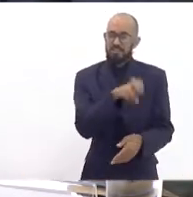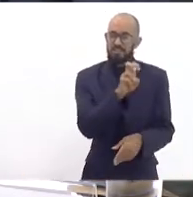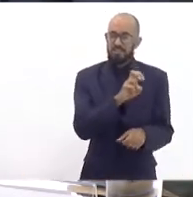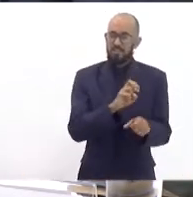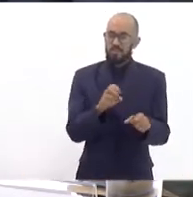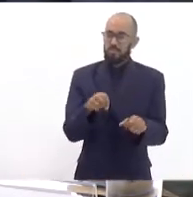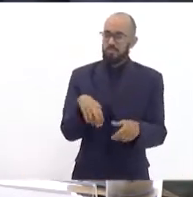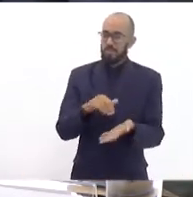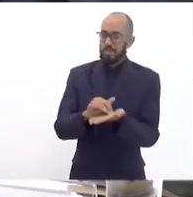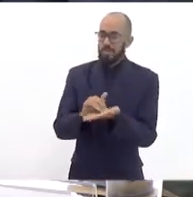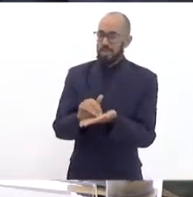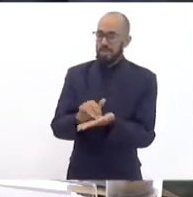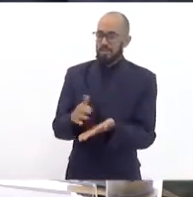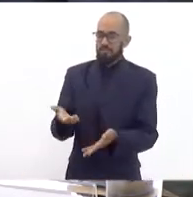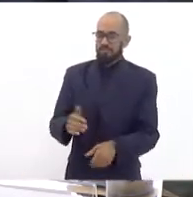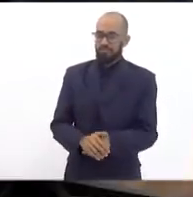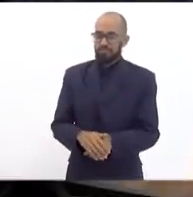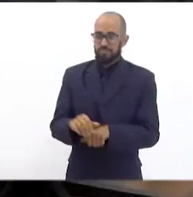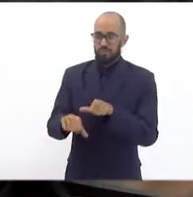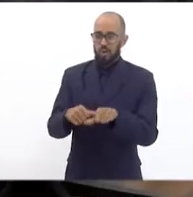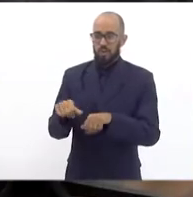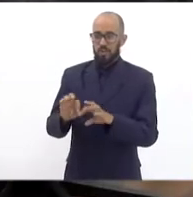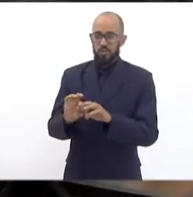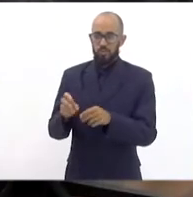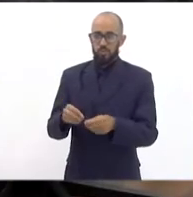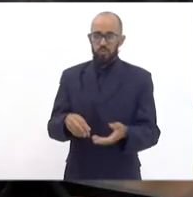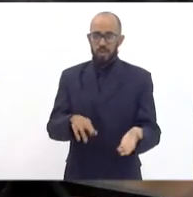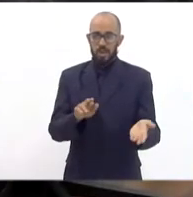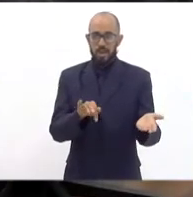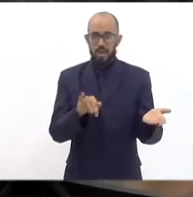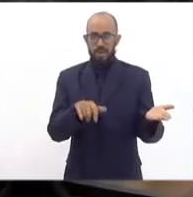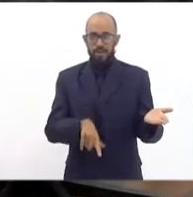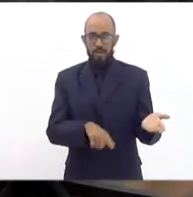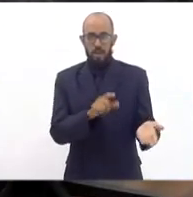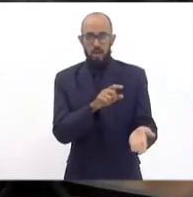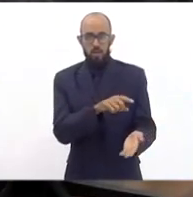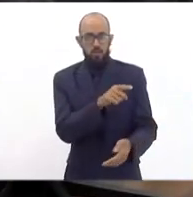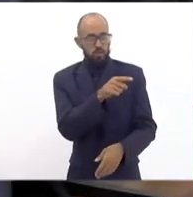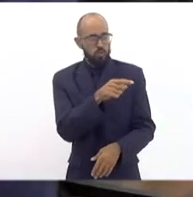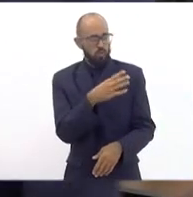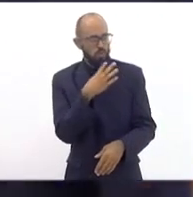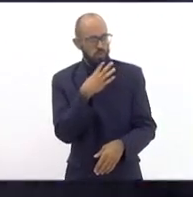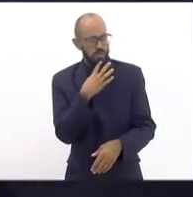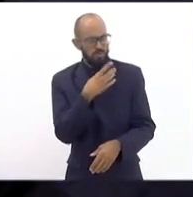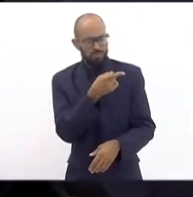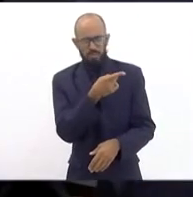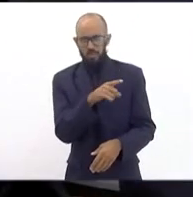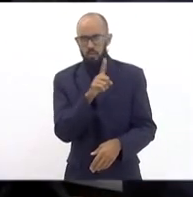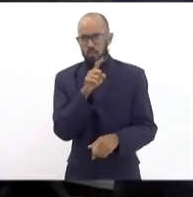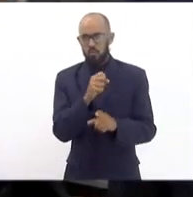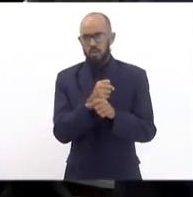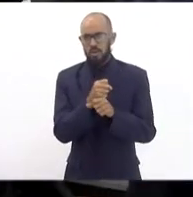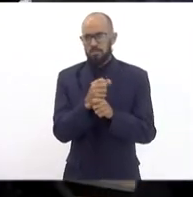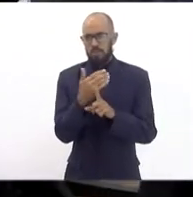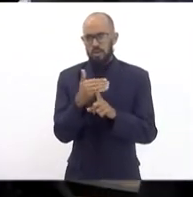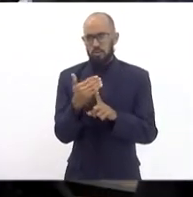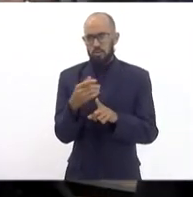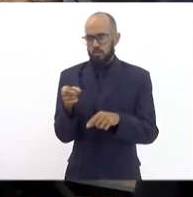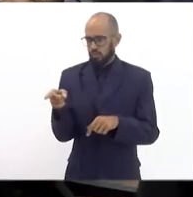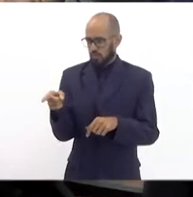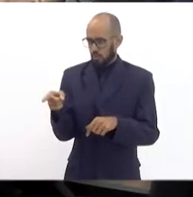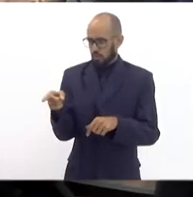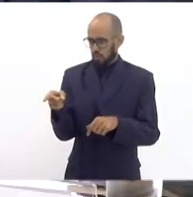tudo. A doutora Raquel, pelo seu conhecimento, há alguns anos, né? Um ano e meio. Um ano e meio, tá aí. E o senhor?